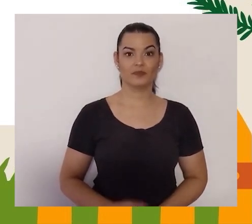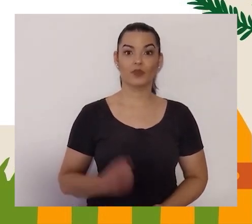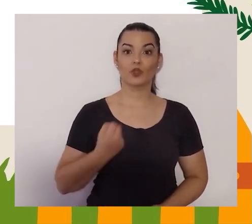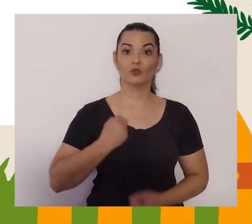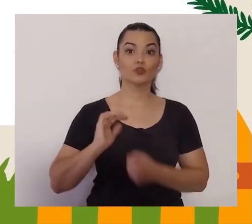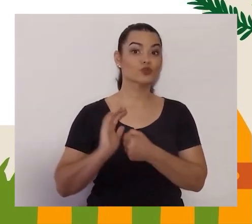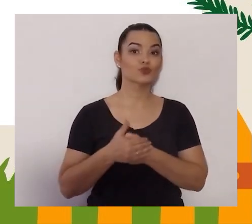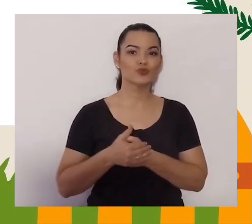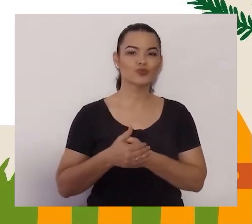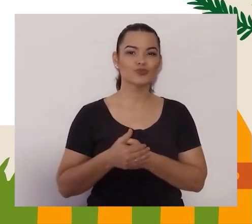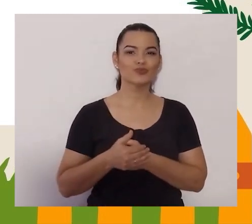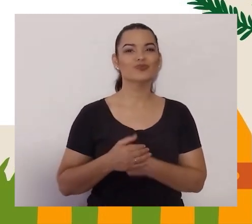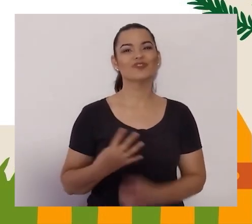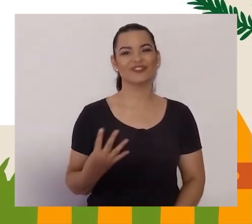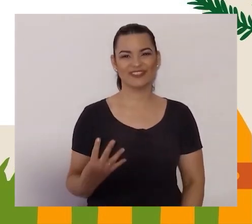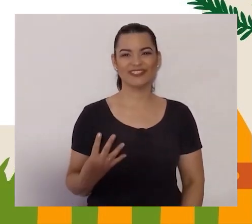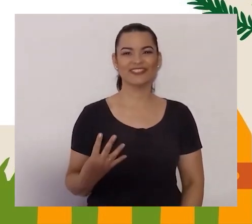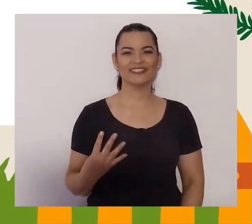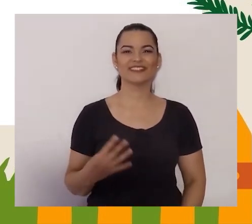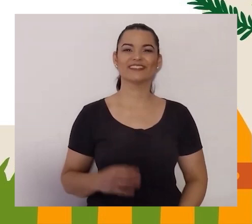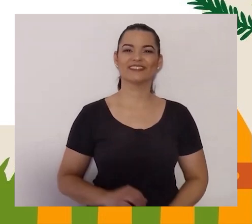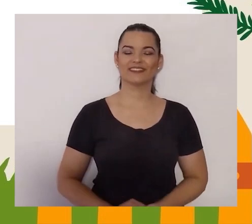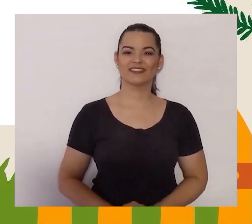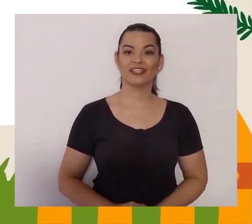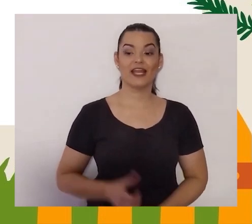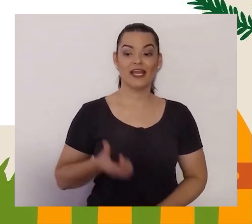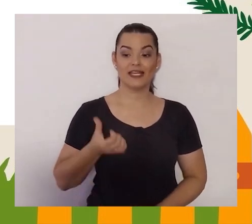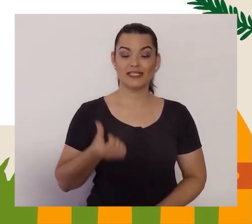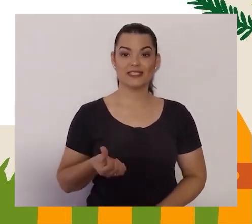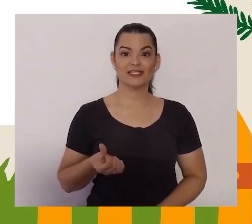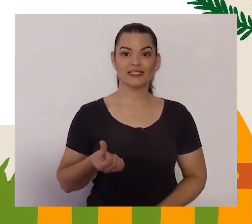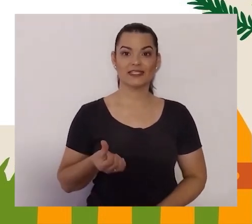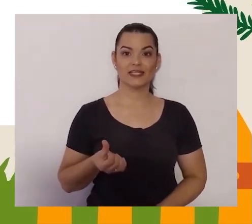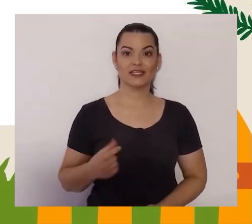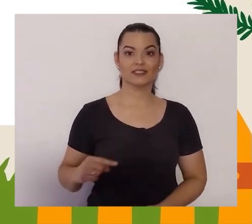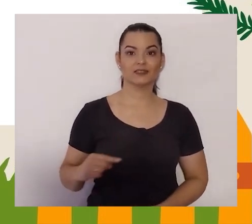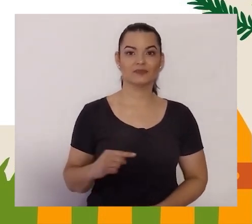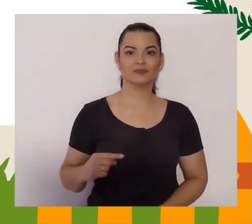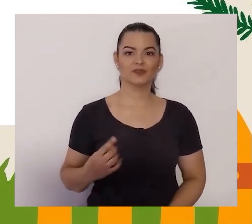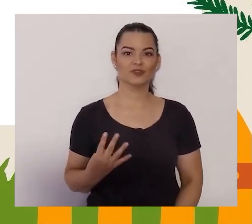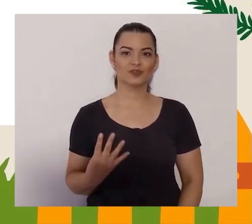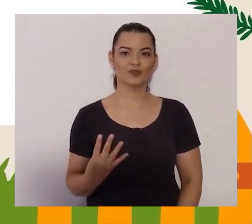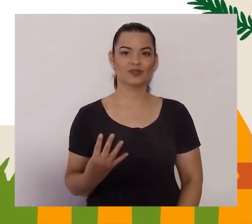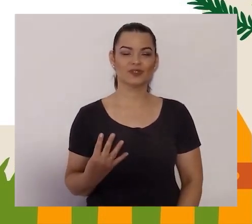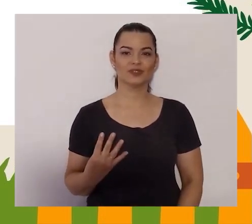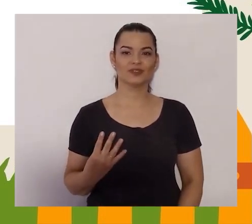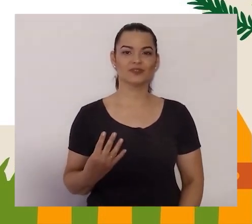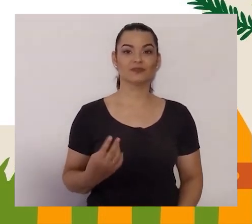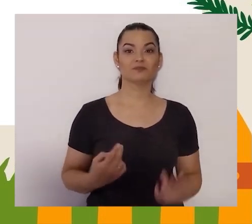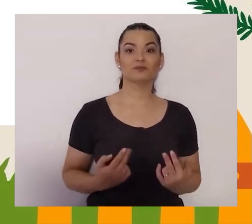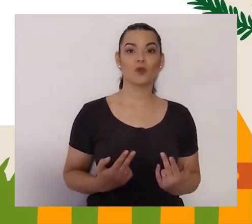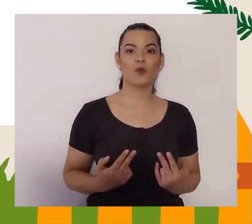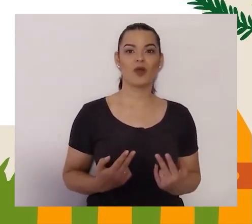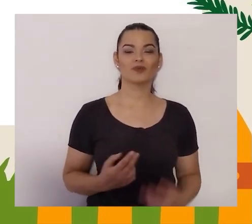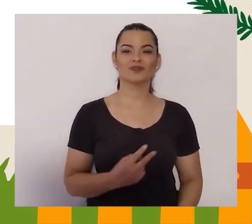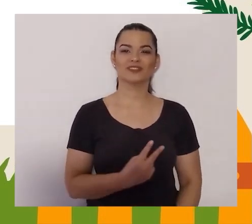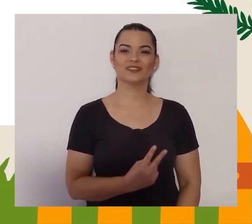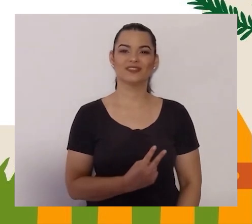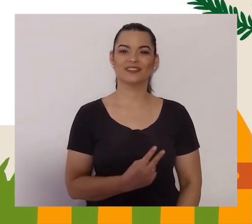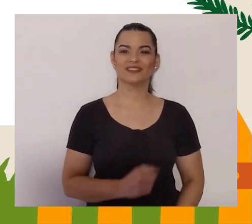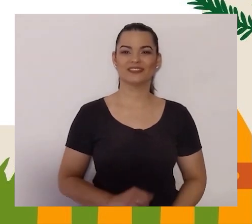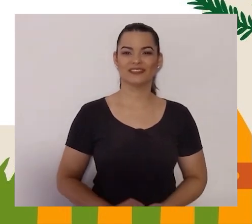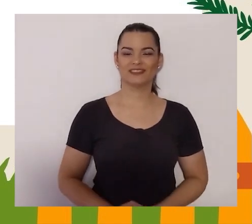O número escondido é 4. 6 menos 4 igual a